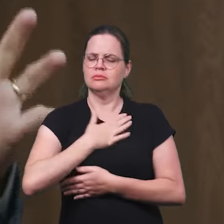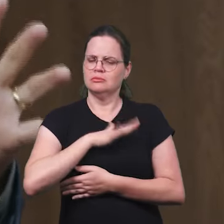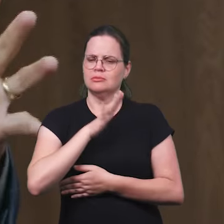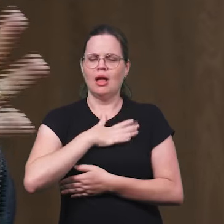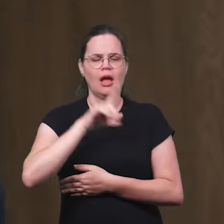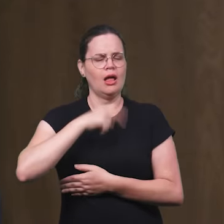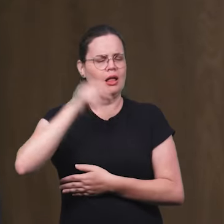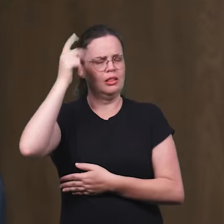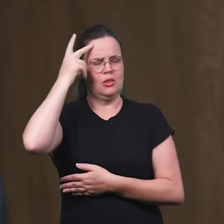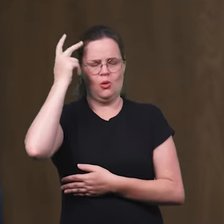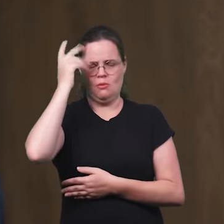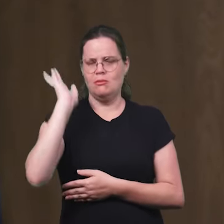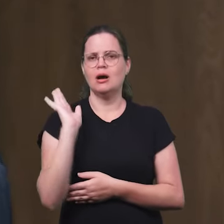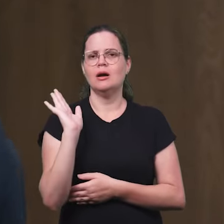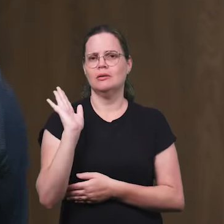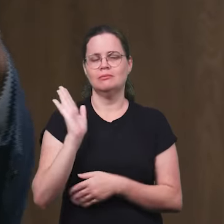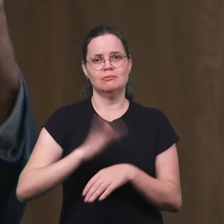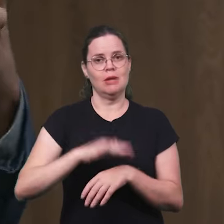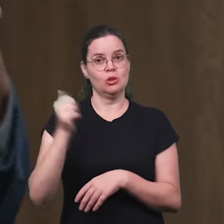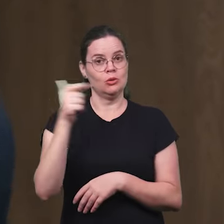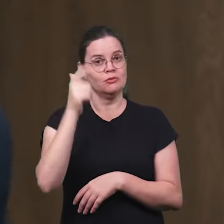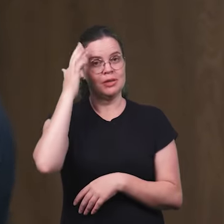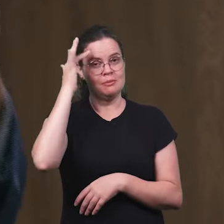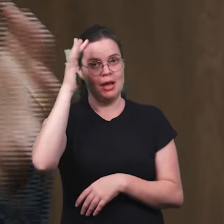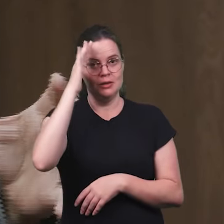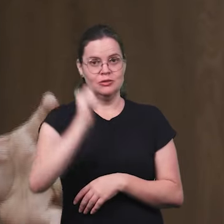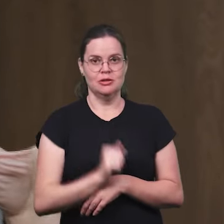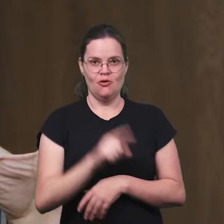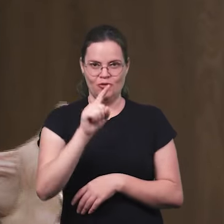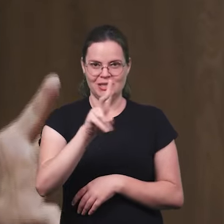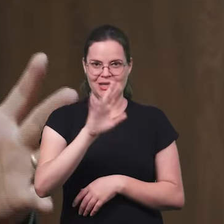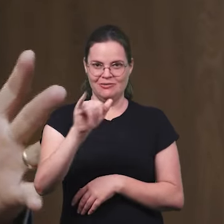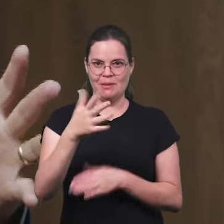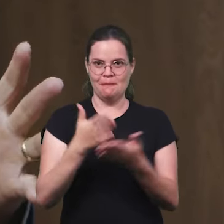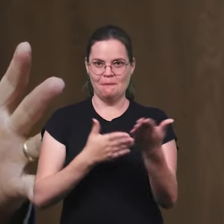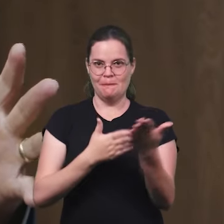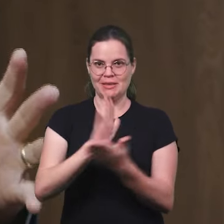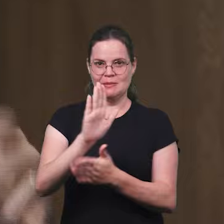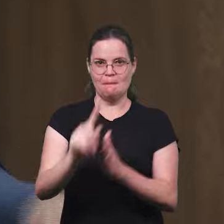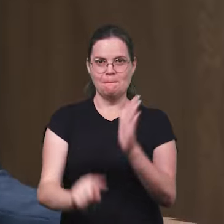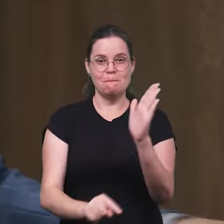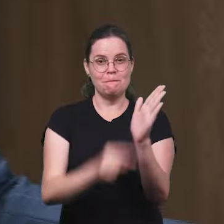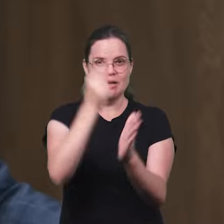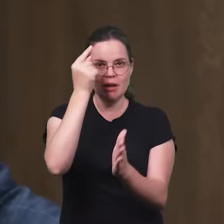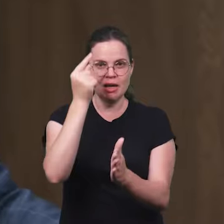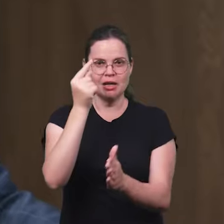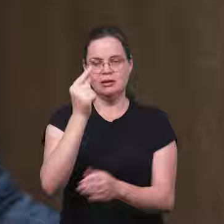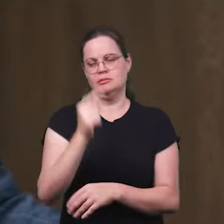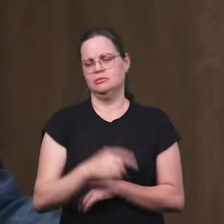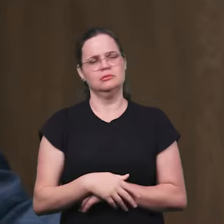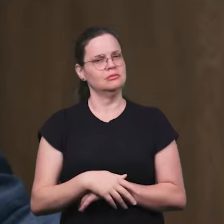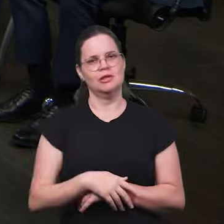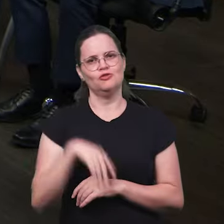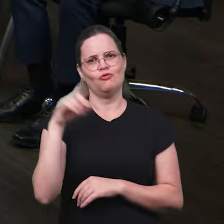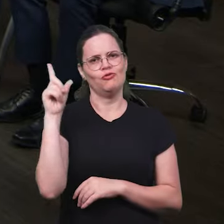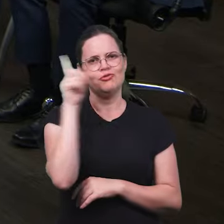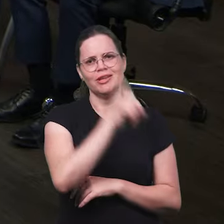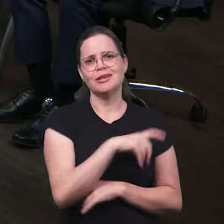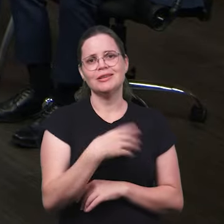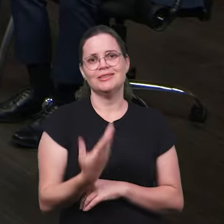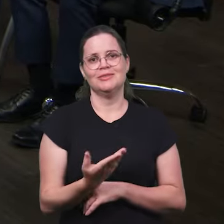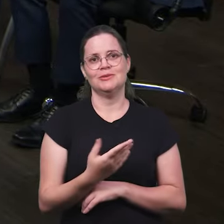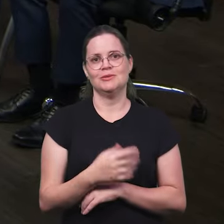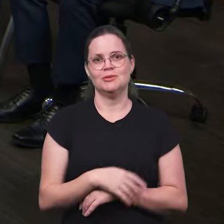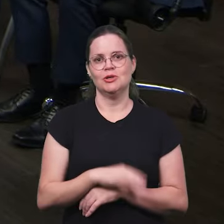Dificilmente você vai passar num concurso, especialmente de alto nível, de primeira, tá? A não ser aquele primo, não tem aquela tia que fala, o seu